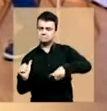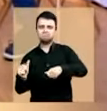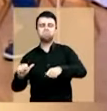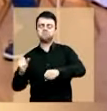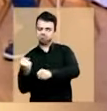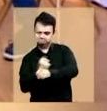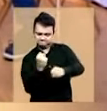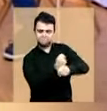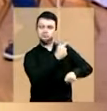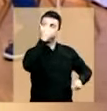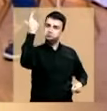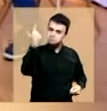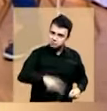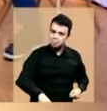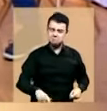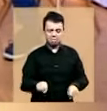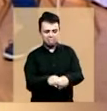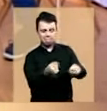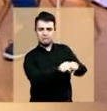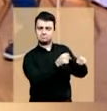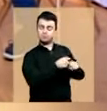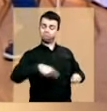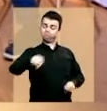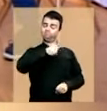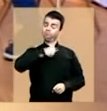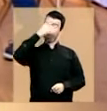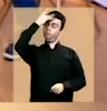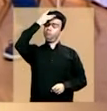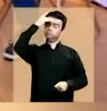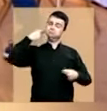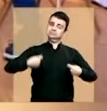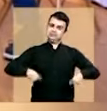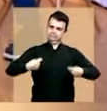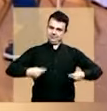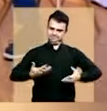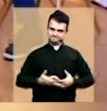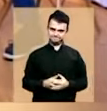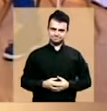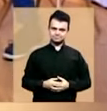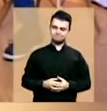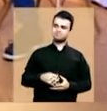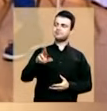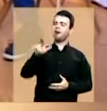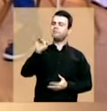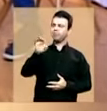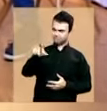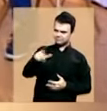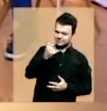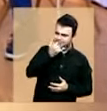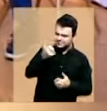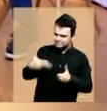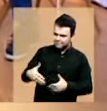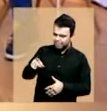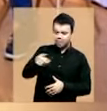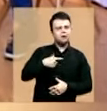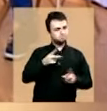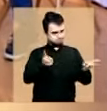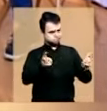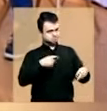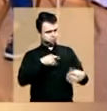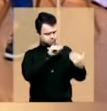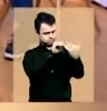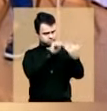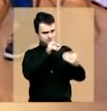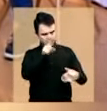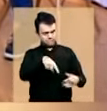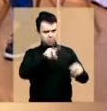revestimento. Então, é questão de consciência. Ô, Rafael, desculpa, você ia... Não, acho que é no mesmo